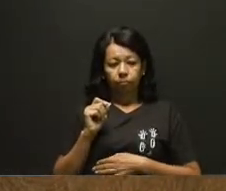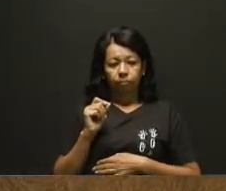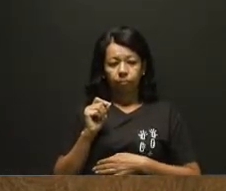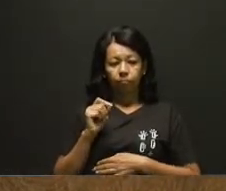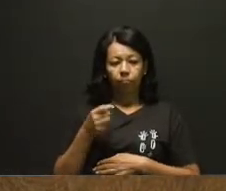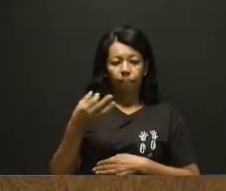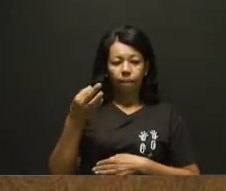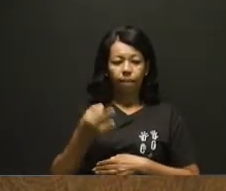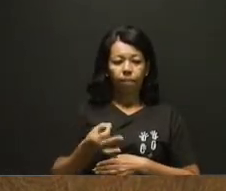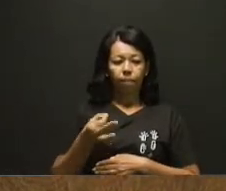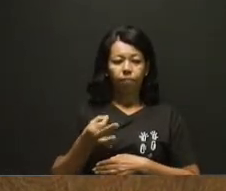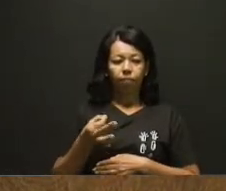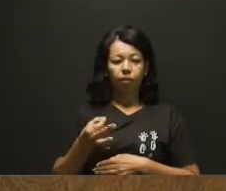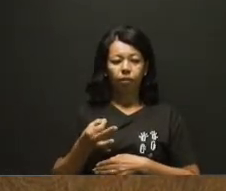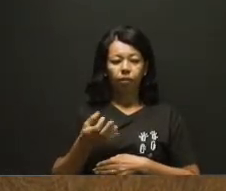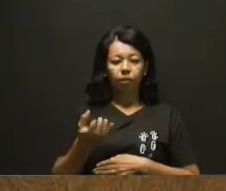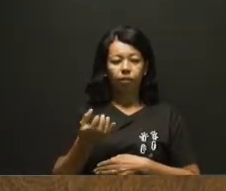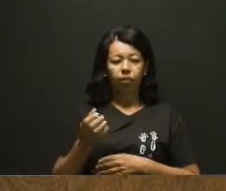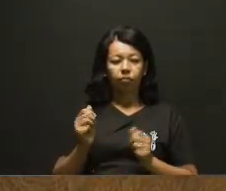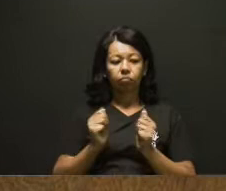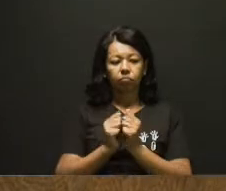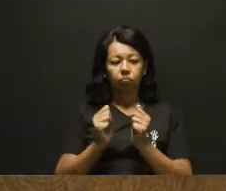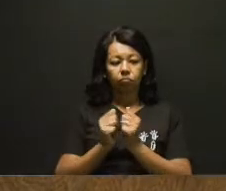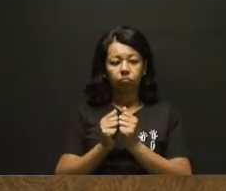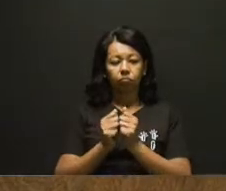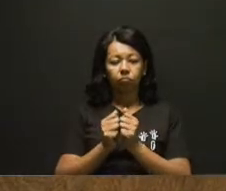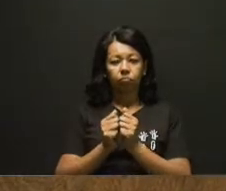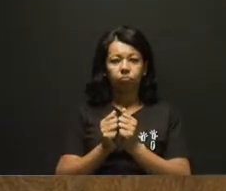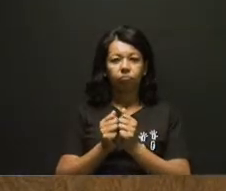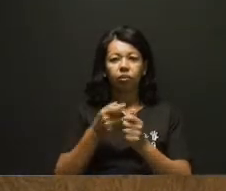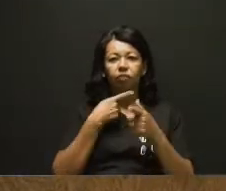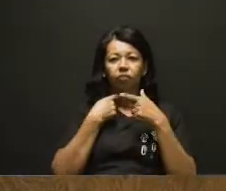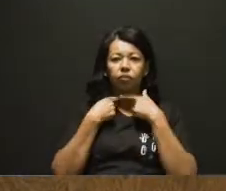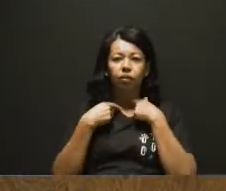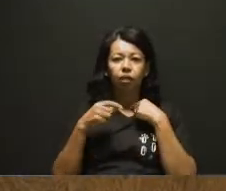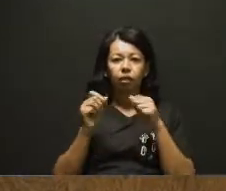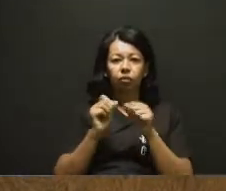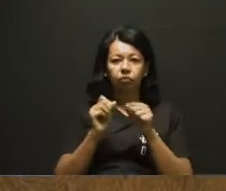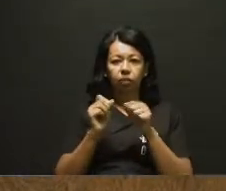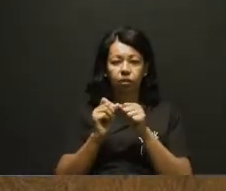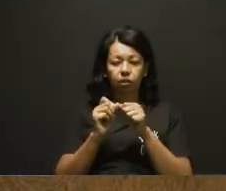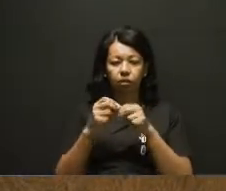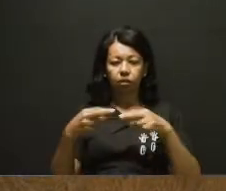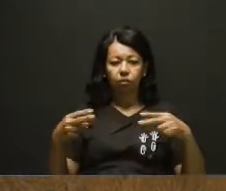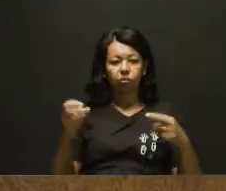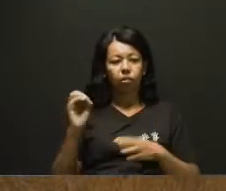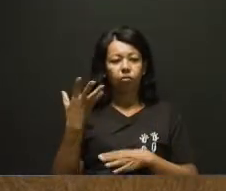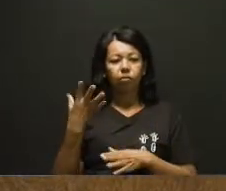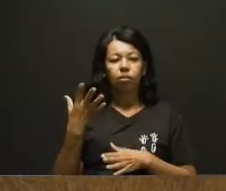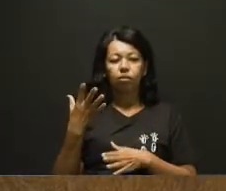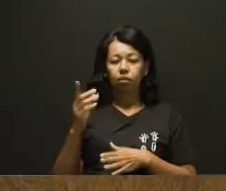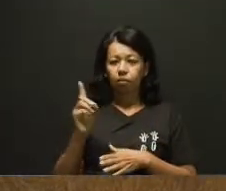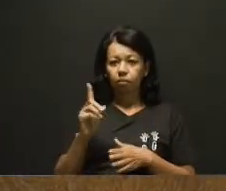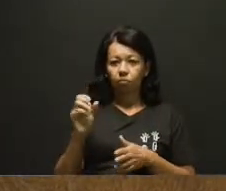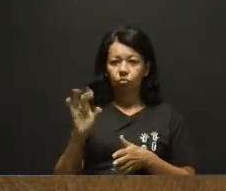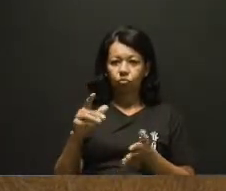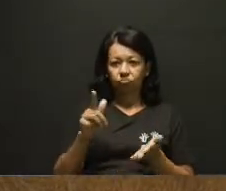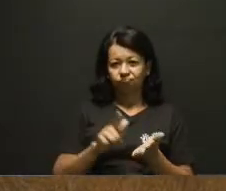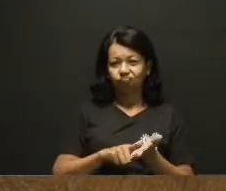óbvio com essa intenção de fazer as coisas acontecer realmente sair do papel